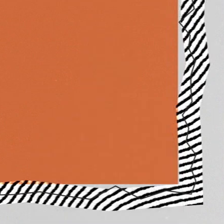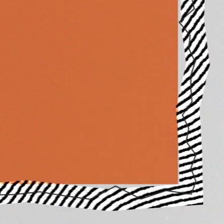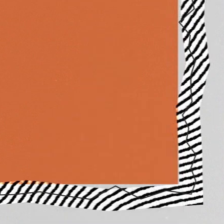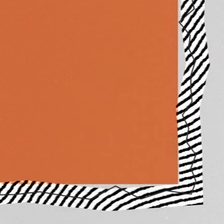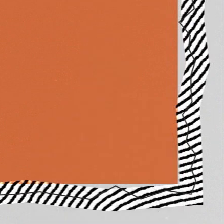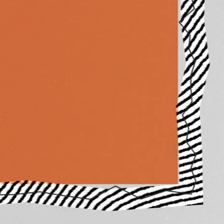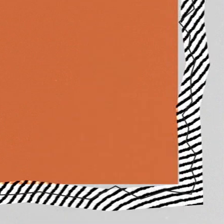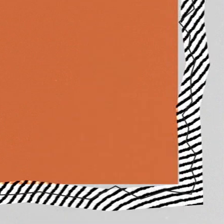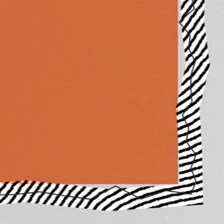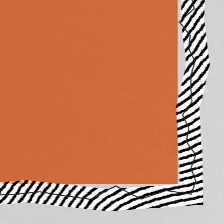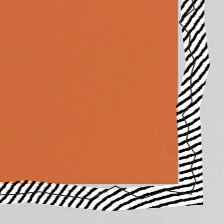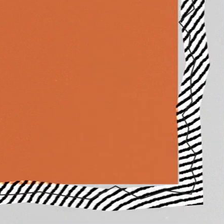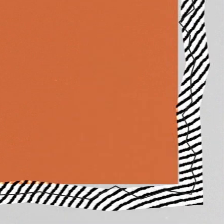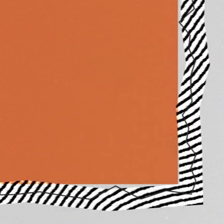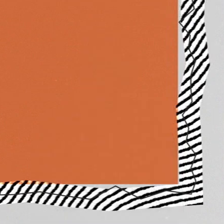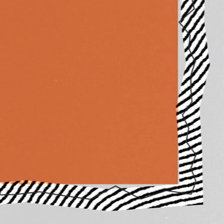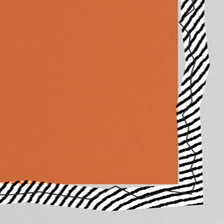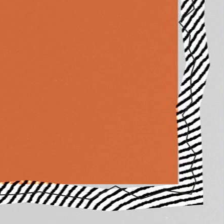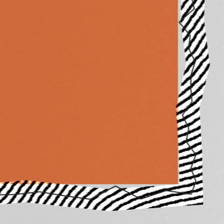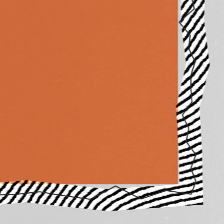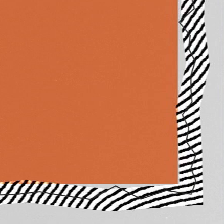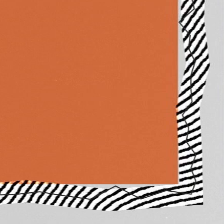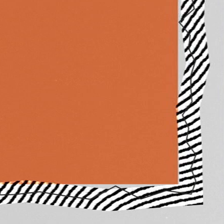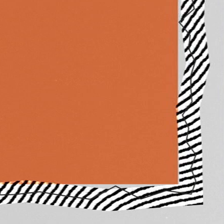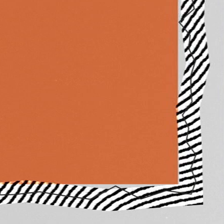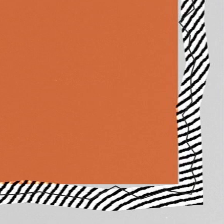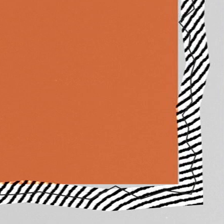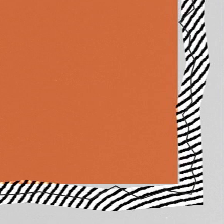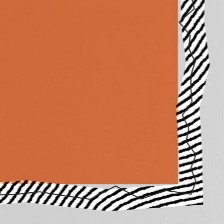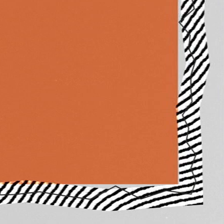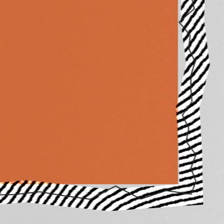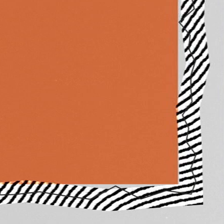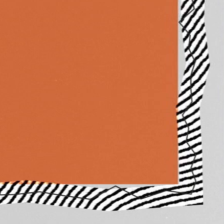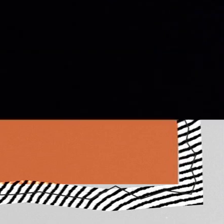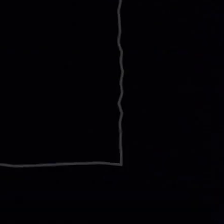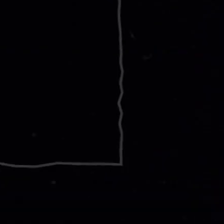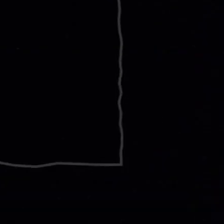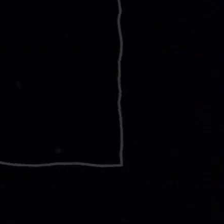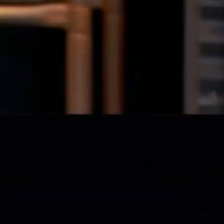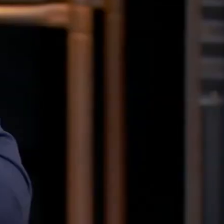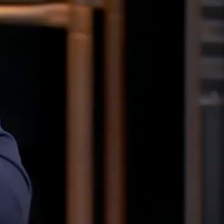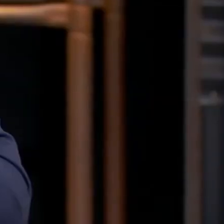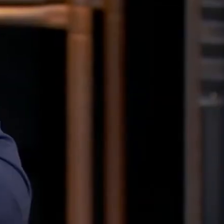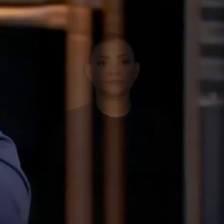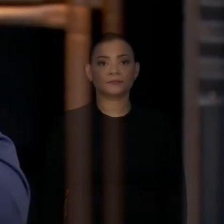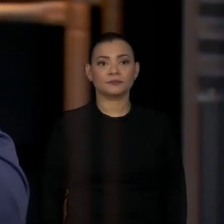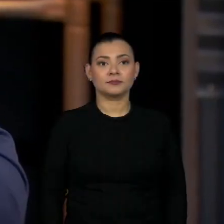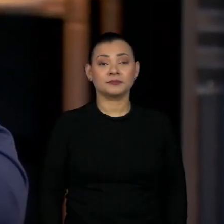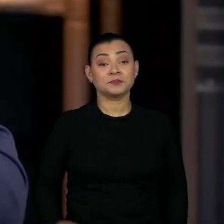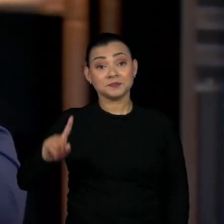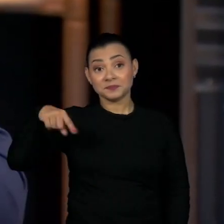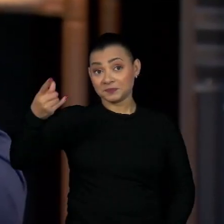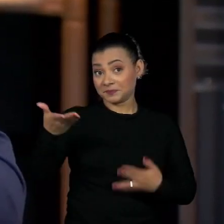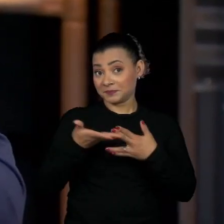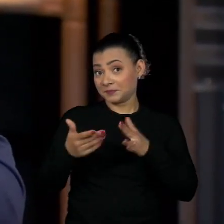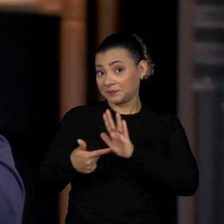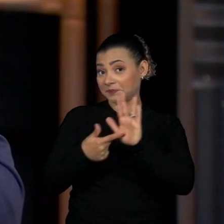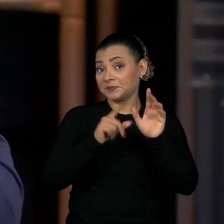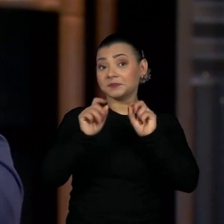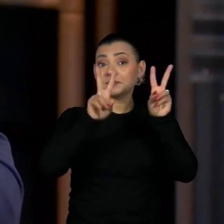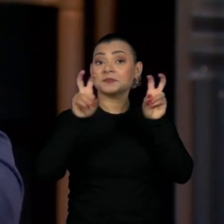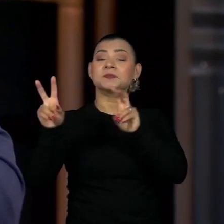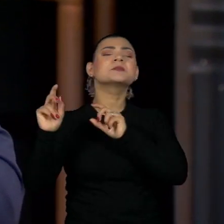quê? Sashimi, yakisoba. Que sobrou. No próximo bloco aí, nós vamos mergulhar